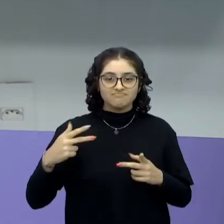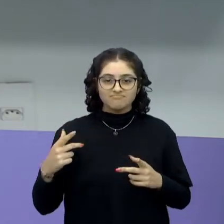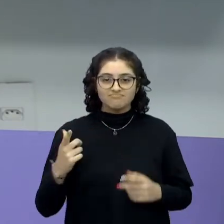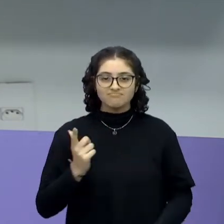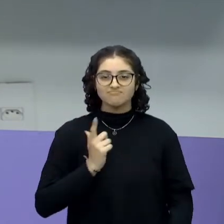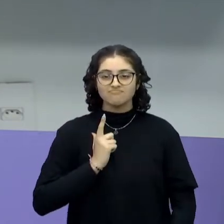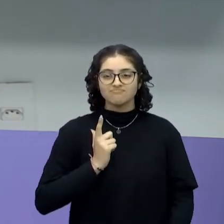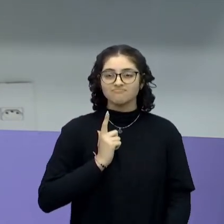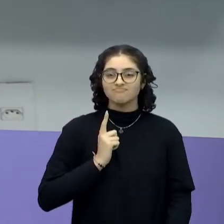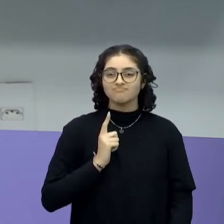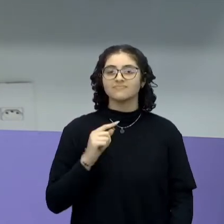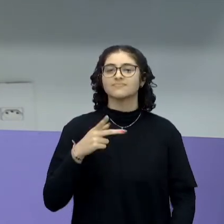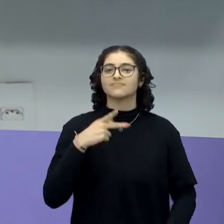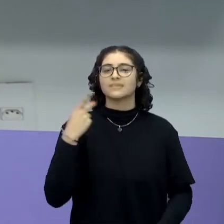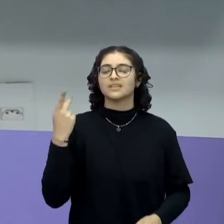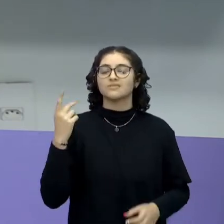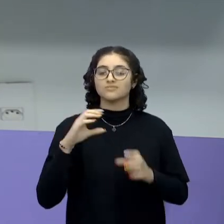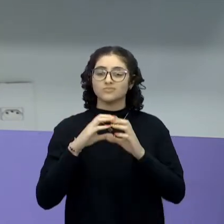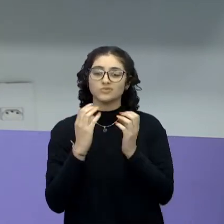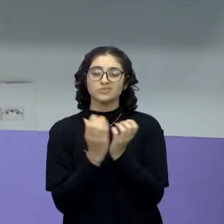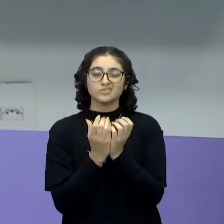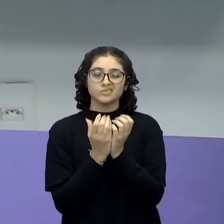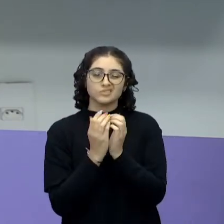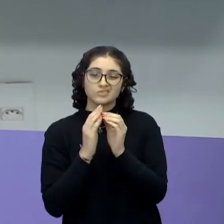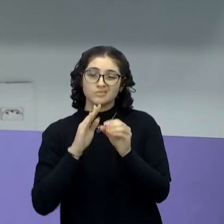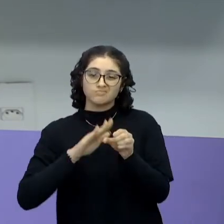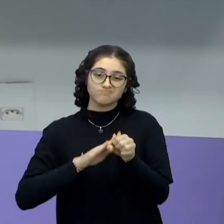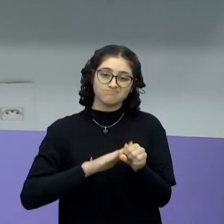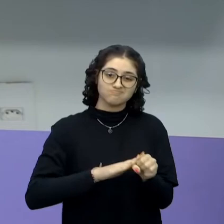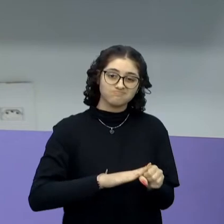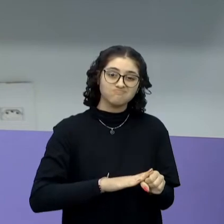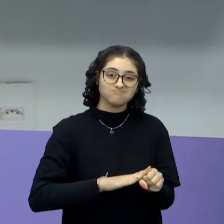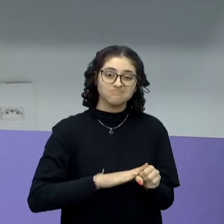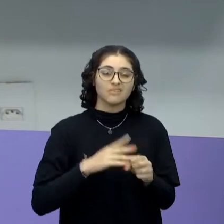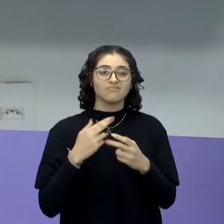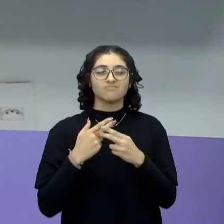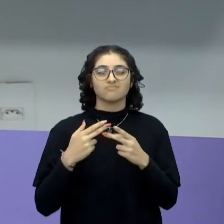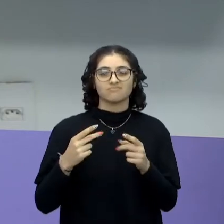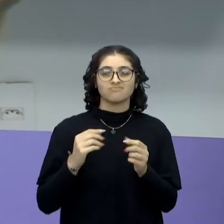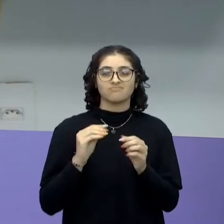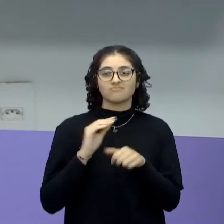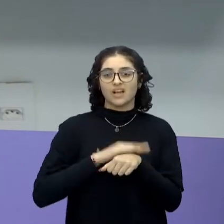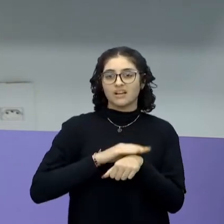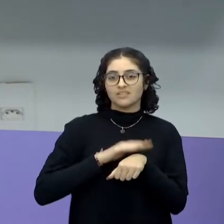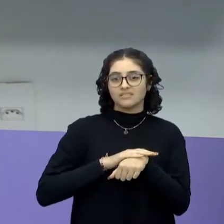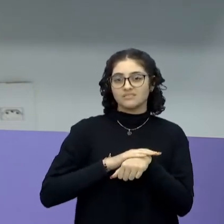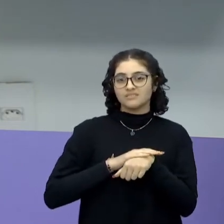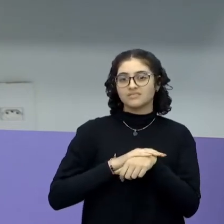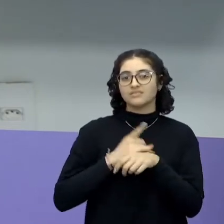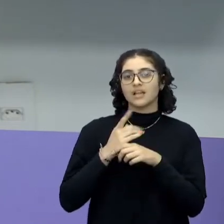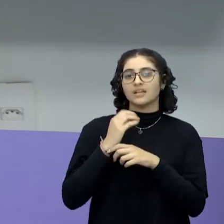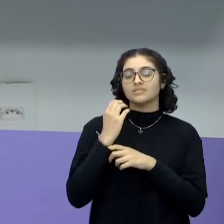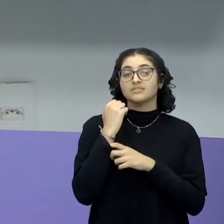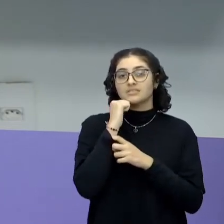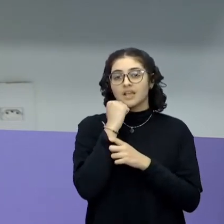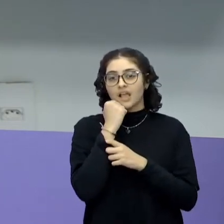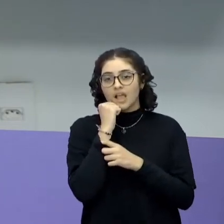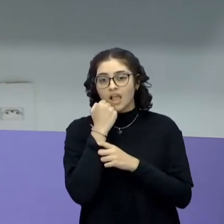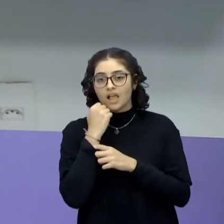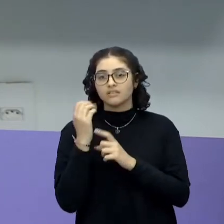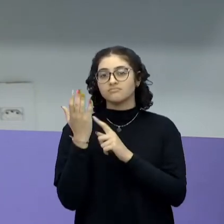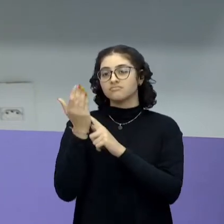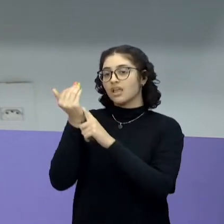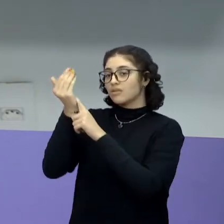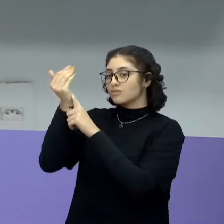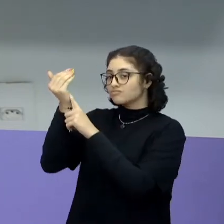que comunidades foram prejudicadas por fazeres e usos antiéticos da ciência e das